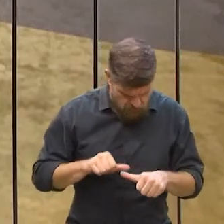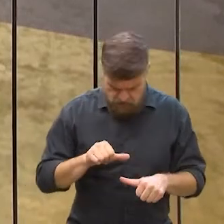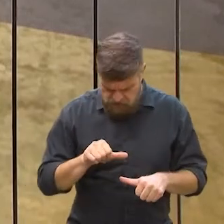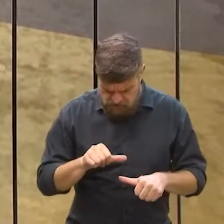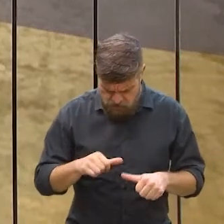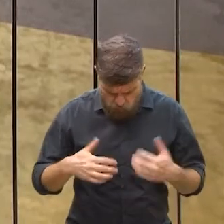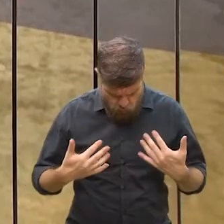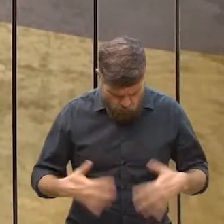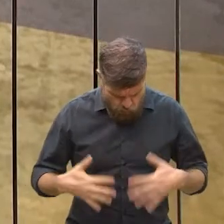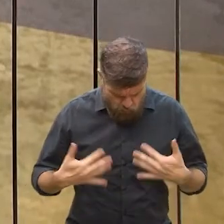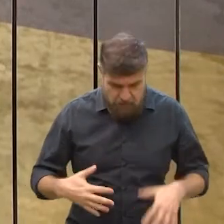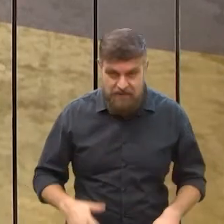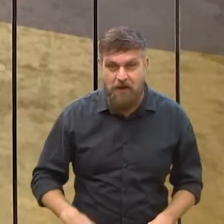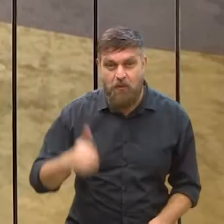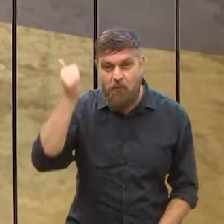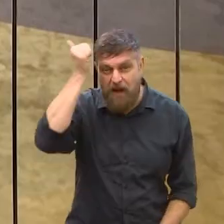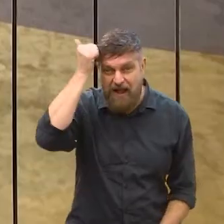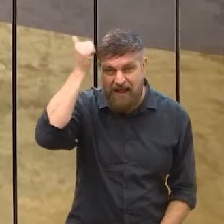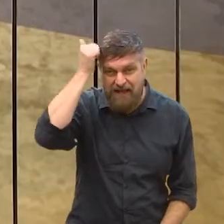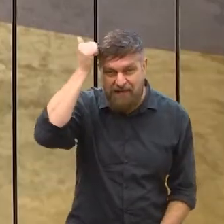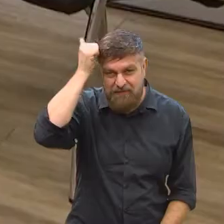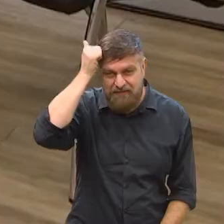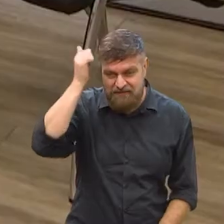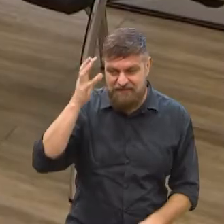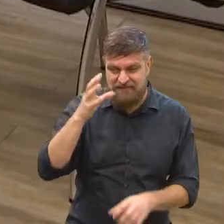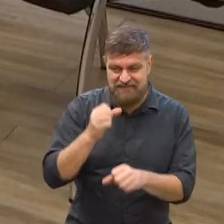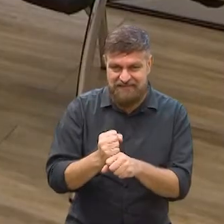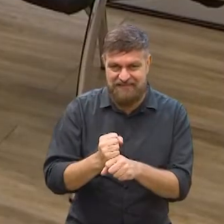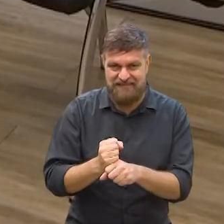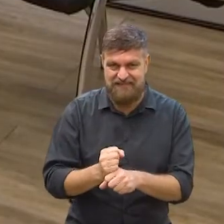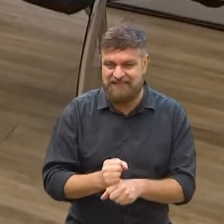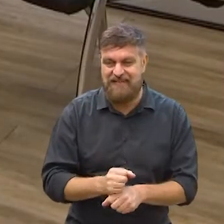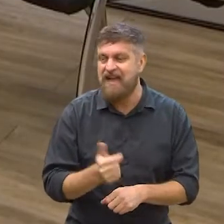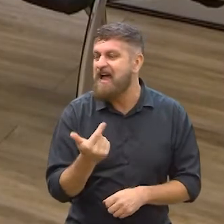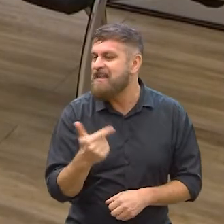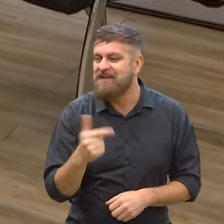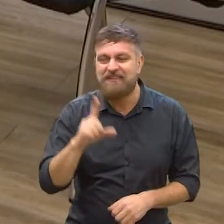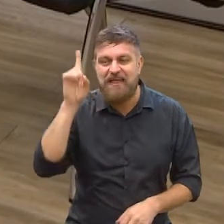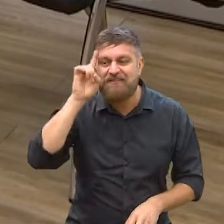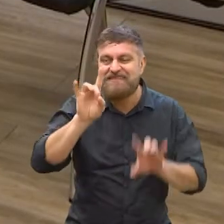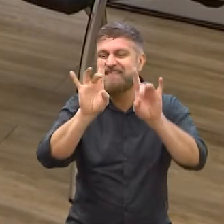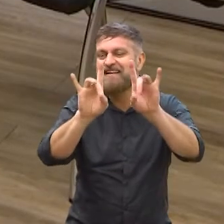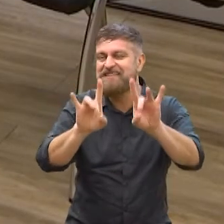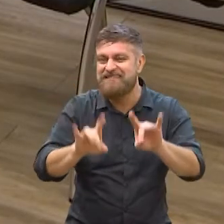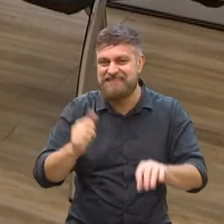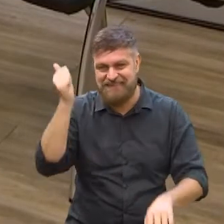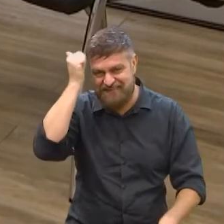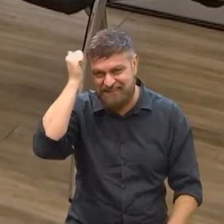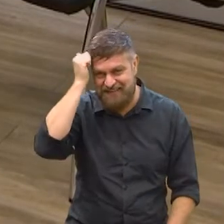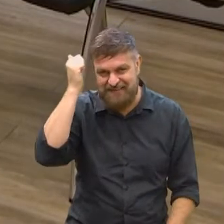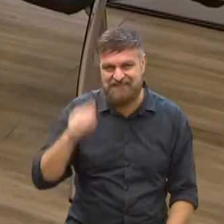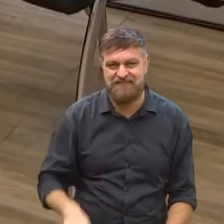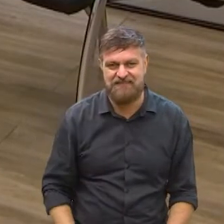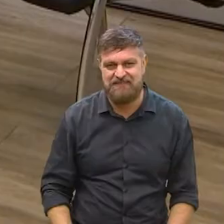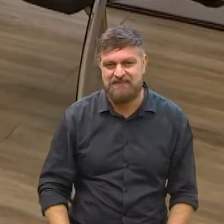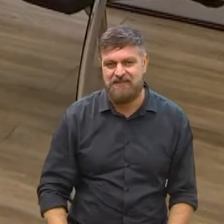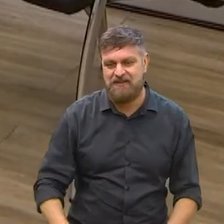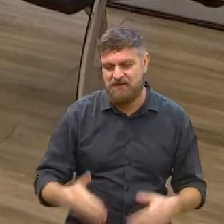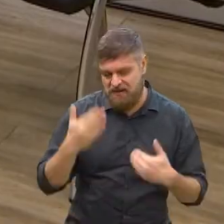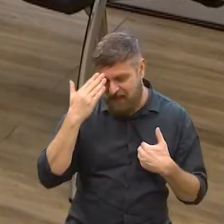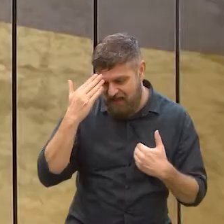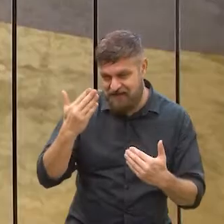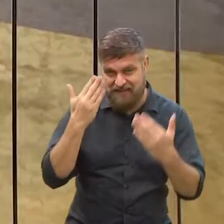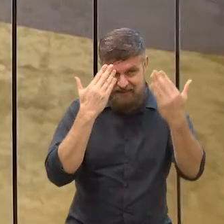Então o arrependimento está relacionado a tudo, assim. Então não vai para o calendário o dia do arrependimento. Não. Ô, Cristiane, eu quero agradecer a tua participação comigo